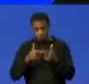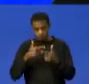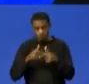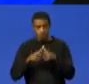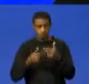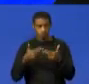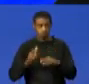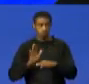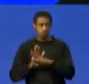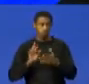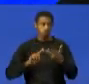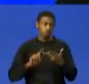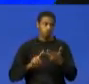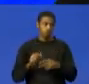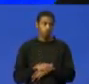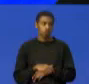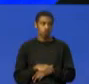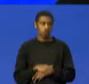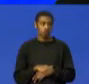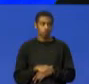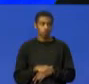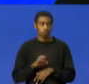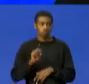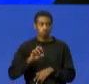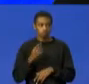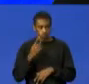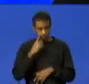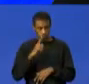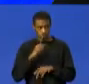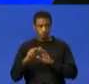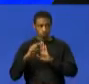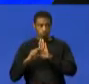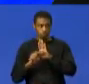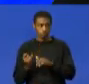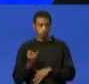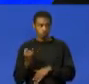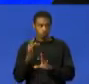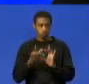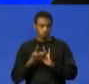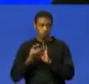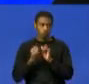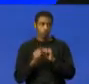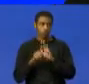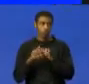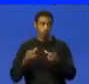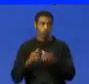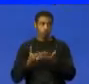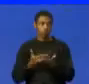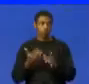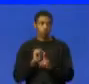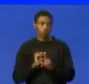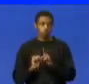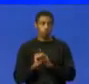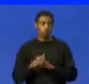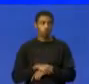serviços assistenciais. Afirmativa 3. O SUS tem como uma das diretrizes a participação da comunidade.